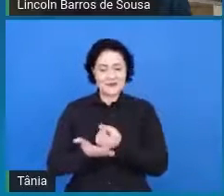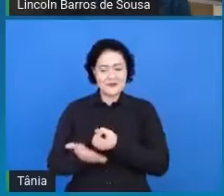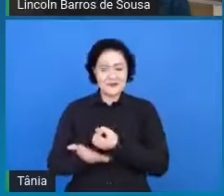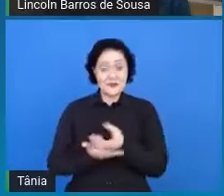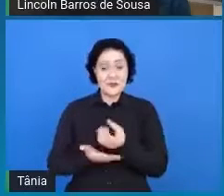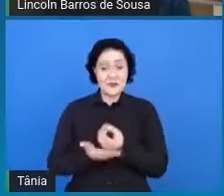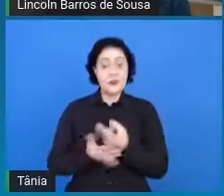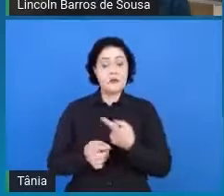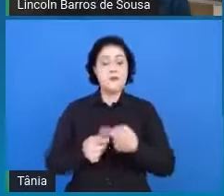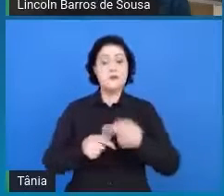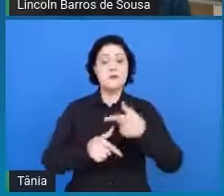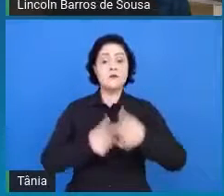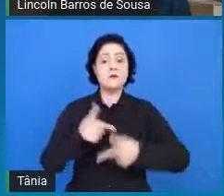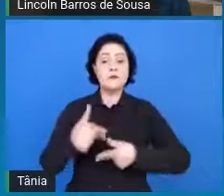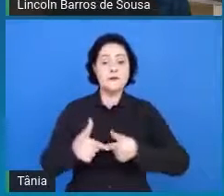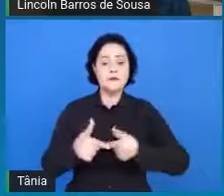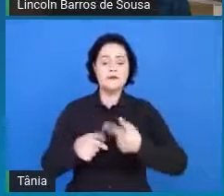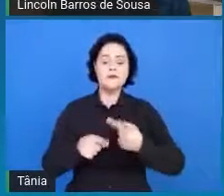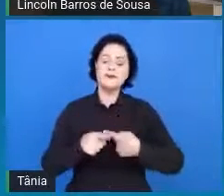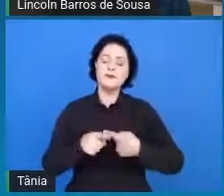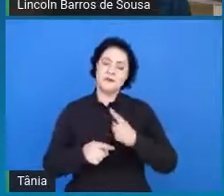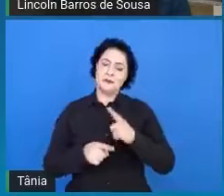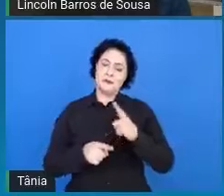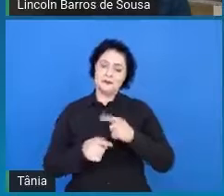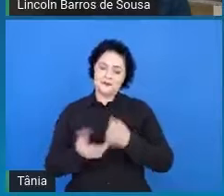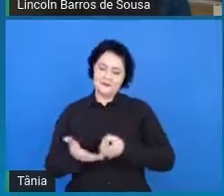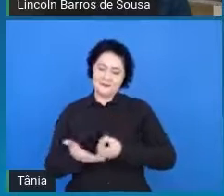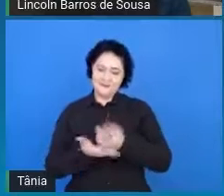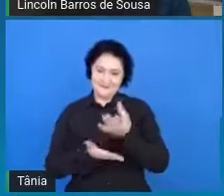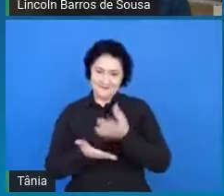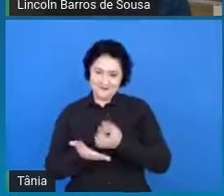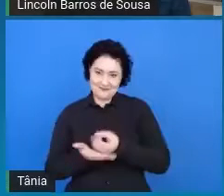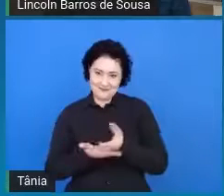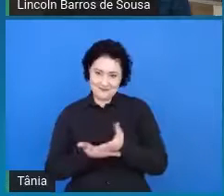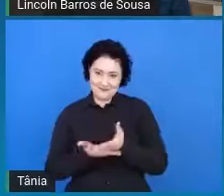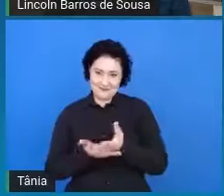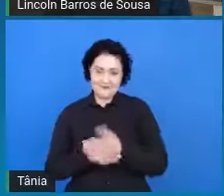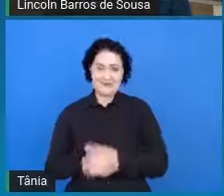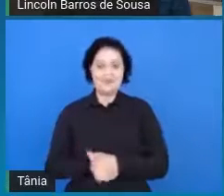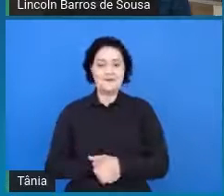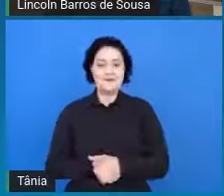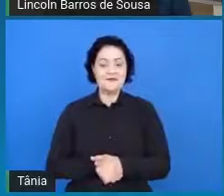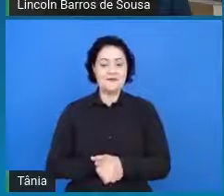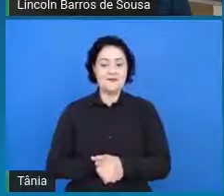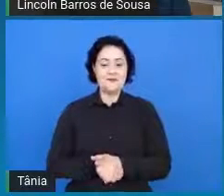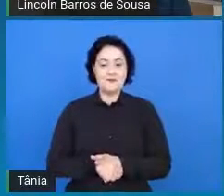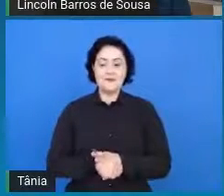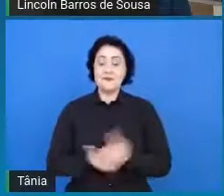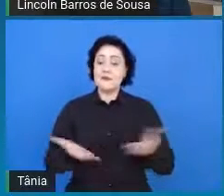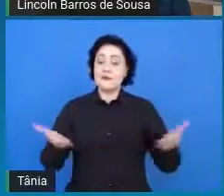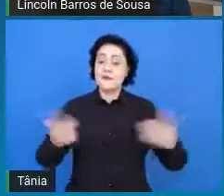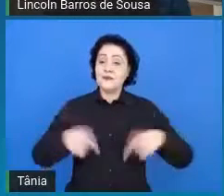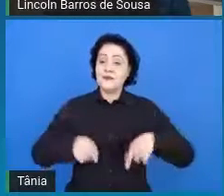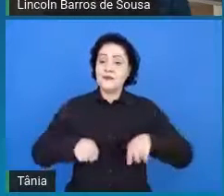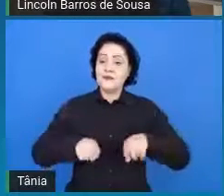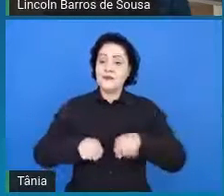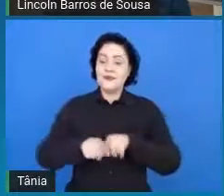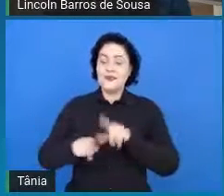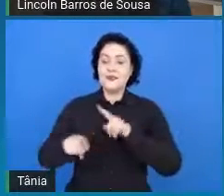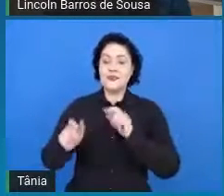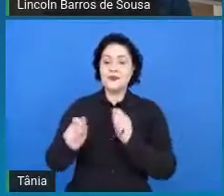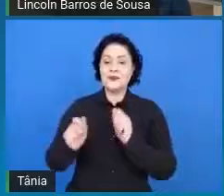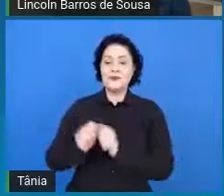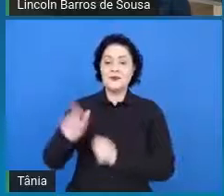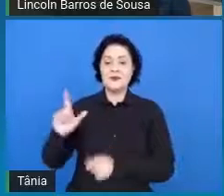porque existe doutrina espírita mas nós temos aqui o nosso linco